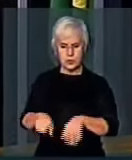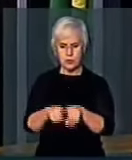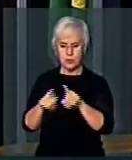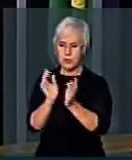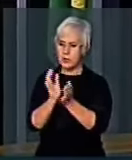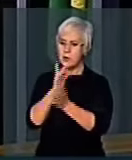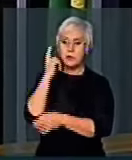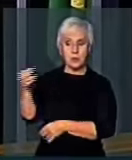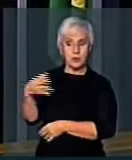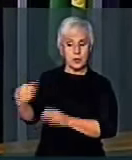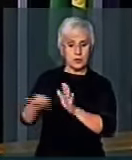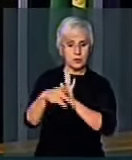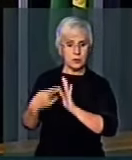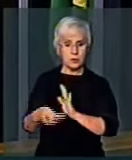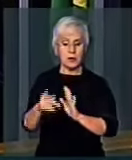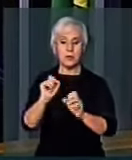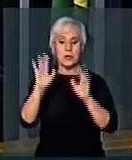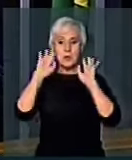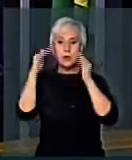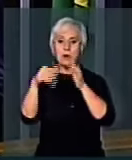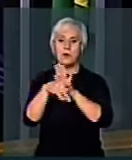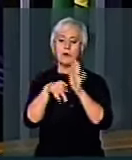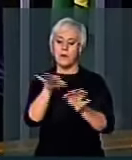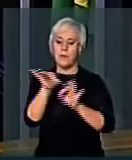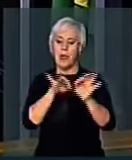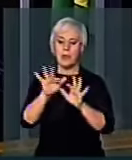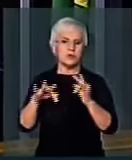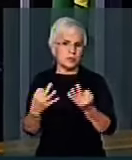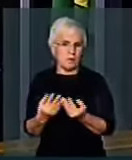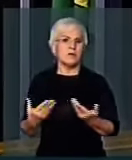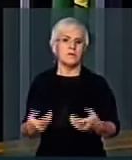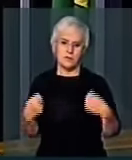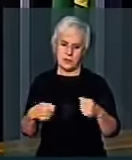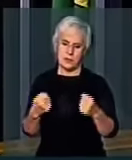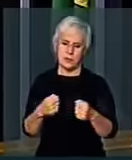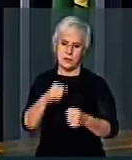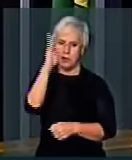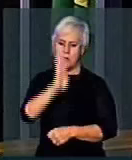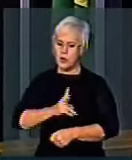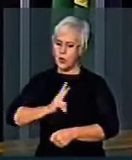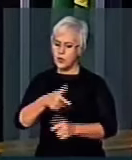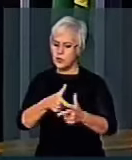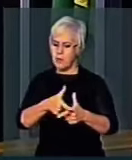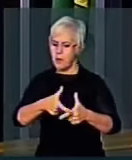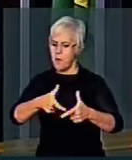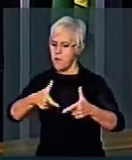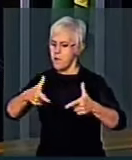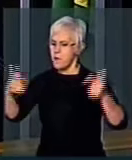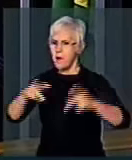aqui chegaram também, é uma questão voltada para o planejamento familiar. O Brasil não pode continuar crescendo